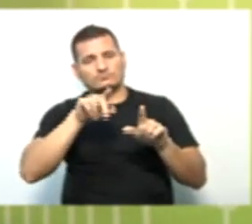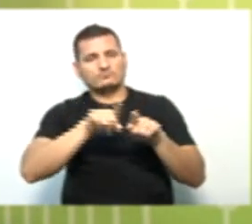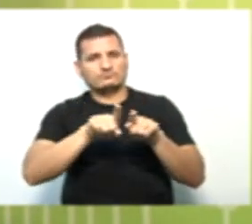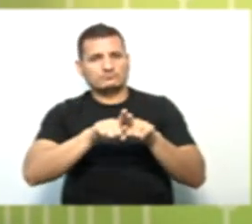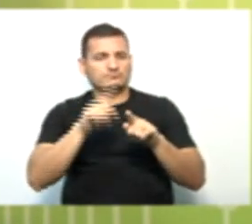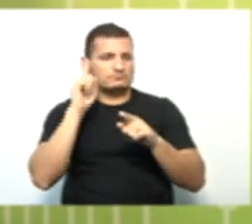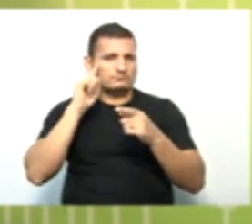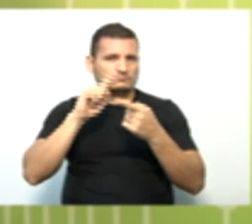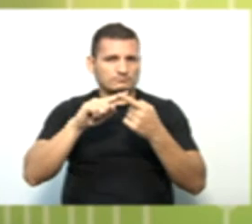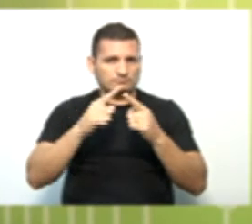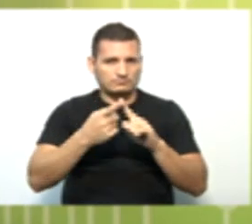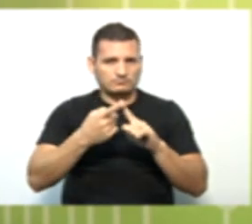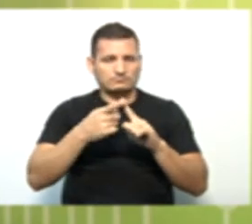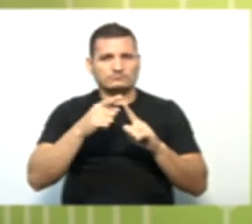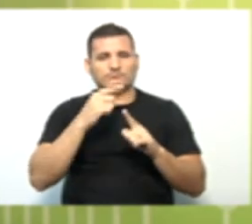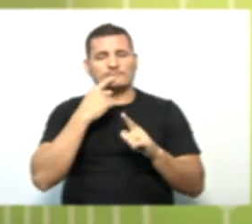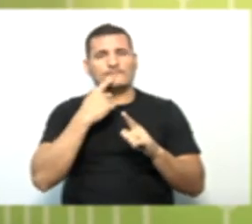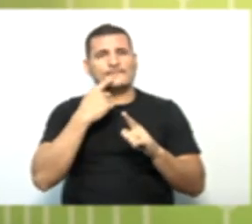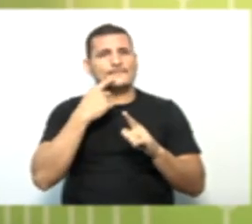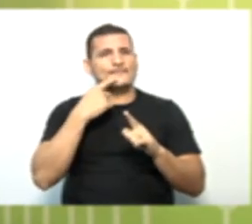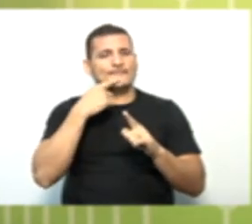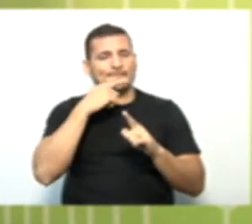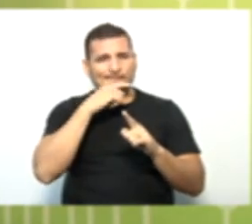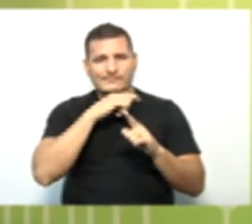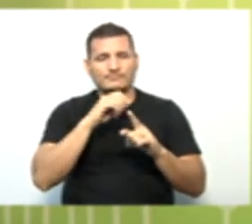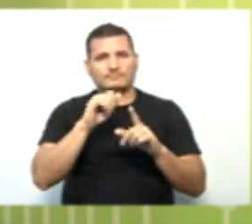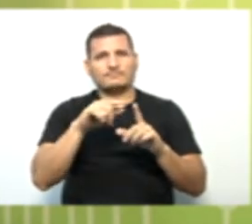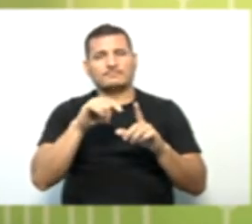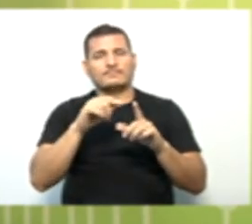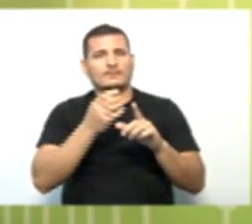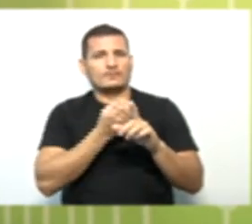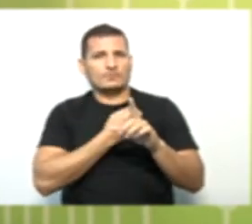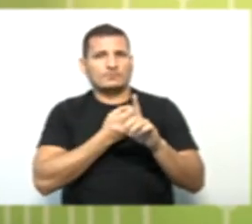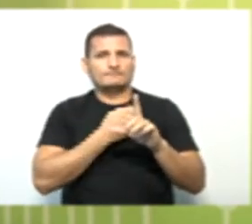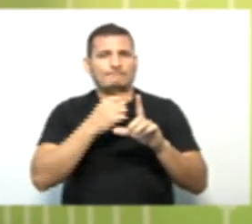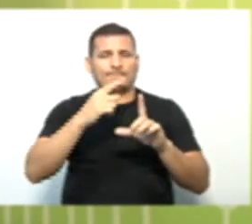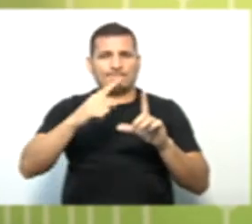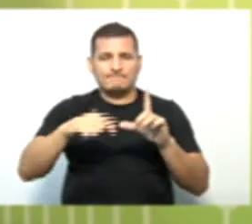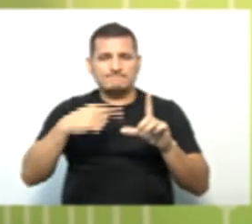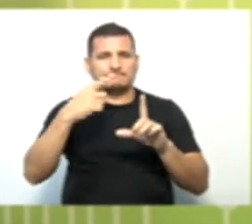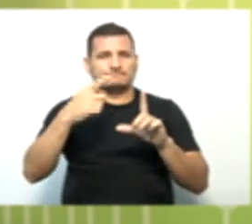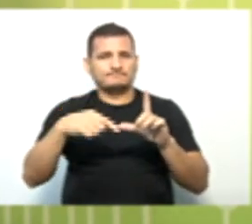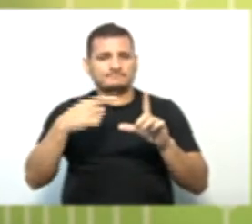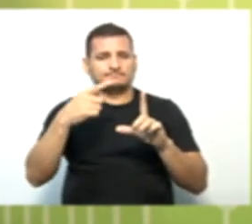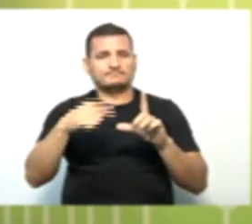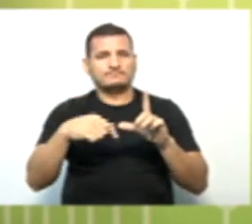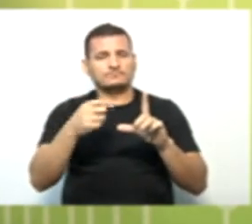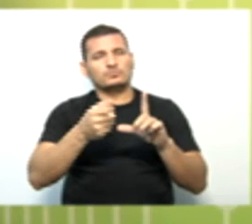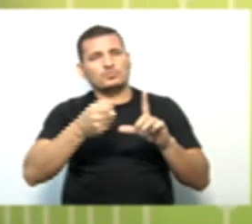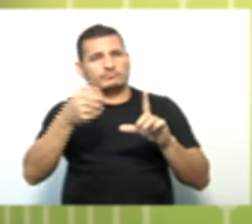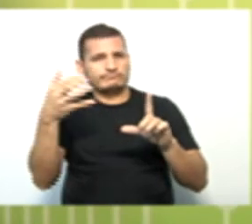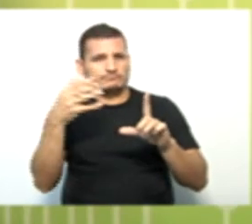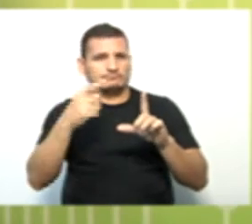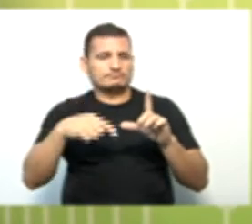lógicas. Então, eu vou repetir um determinado número de comandos, um certo número de